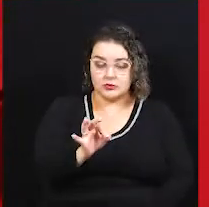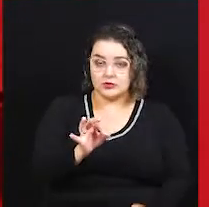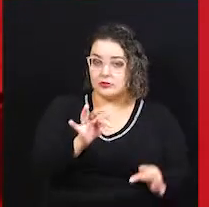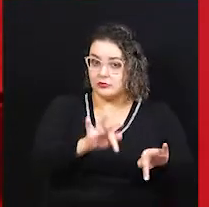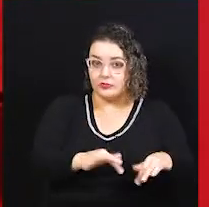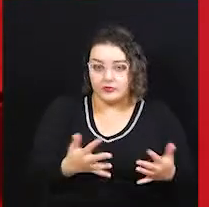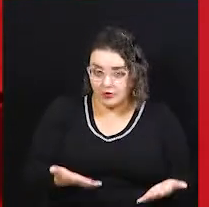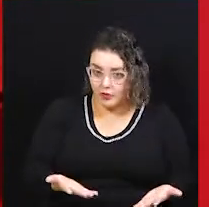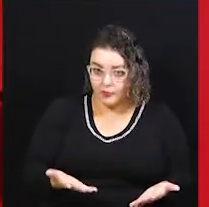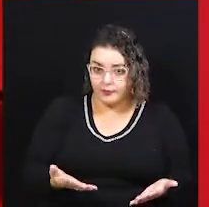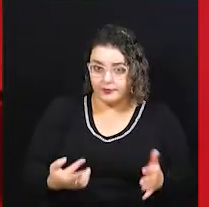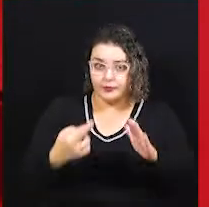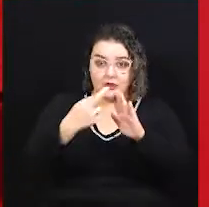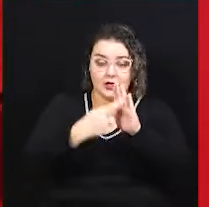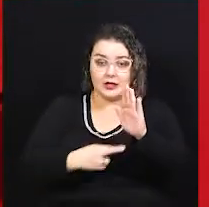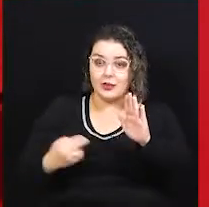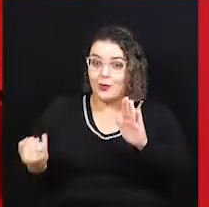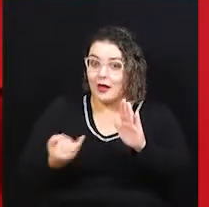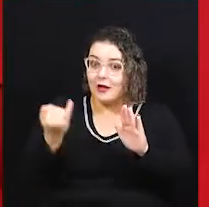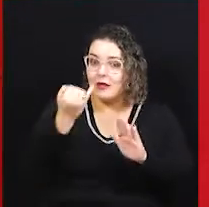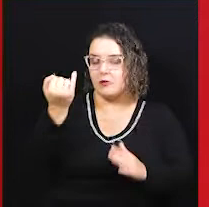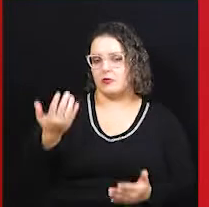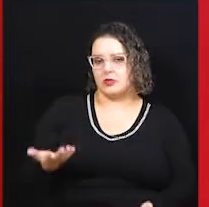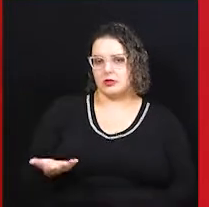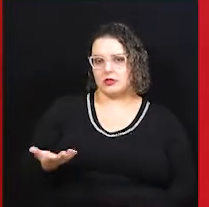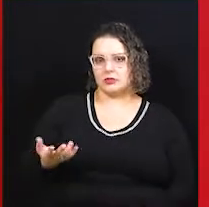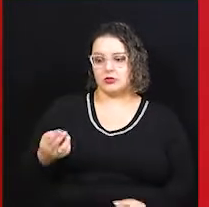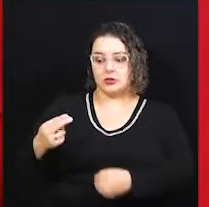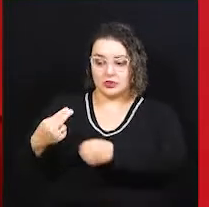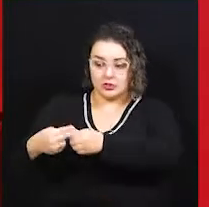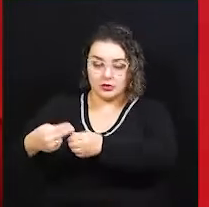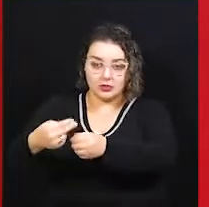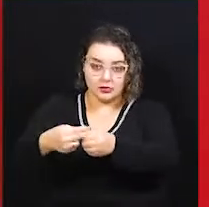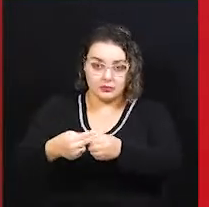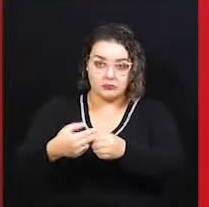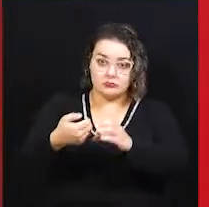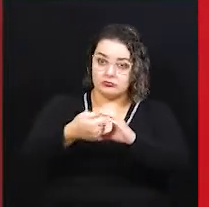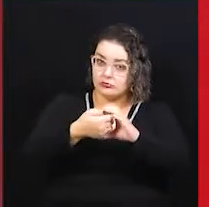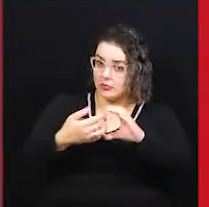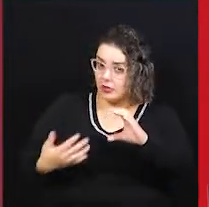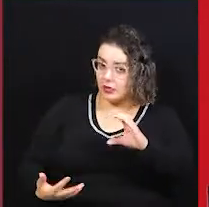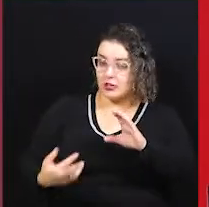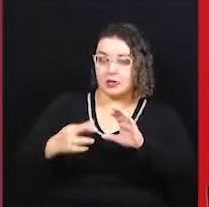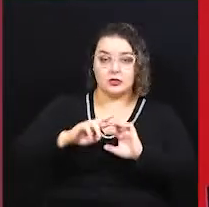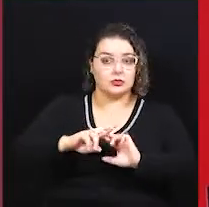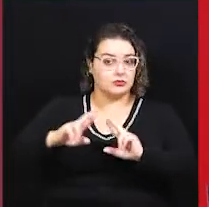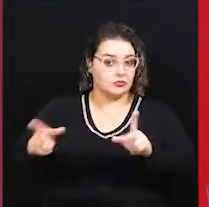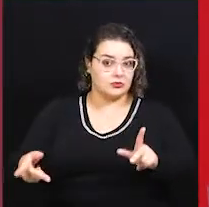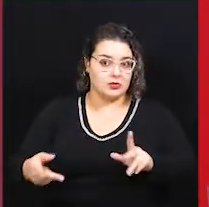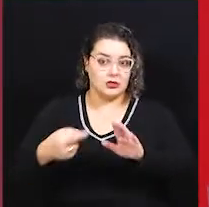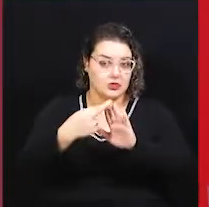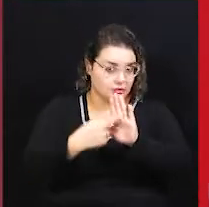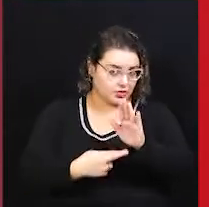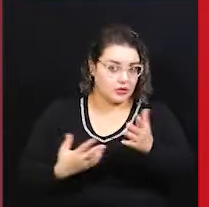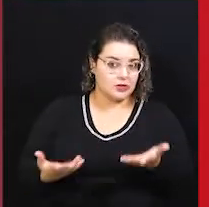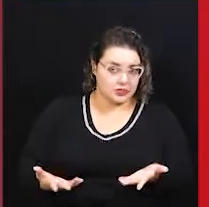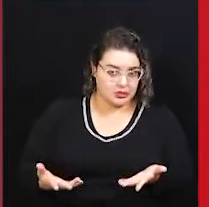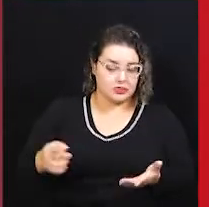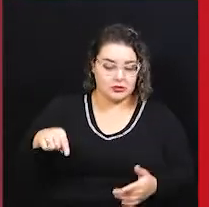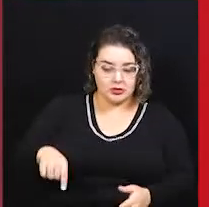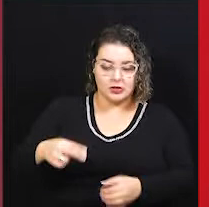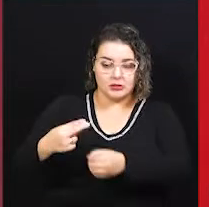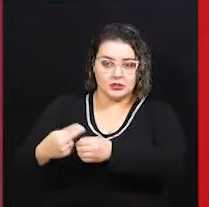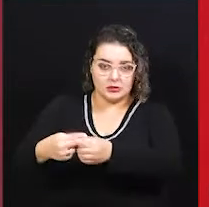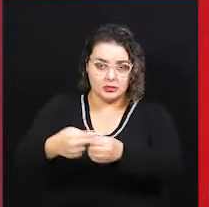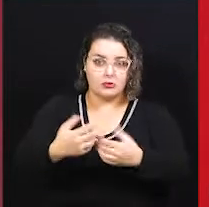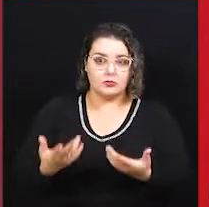final. Ou seja, redação é muito importante. E na Unicamp a redação tem uma característica diferente das outros vestibulares, porque na